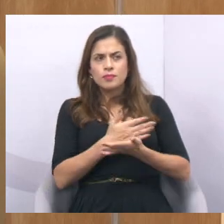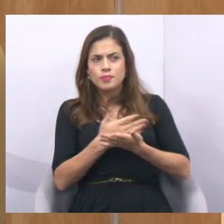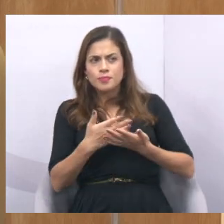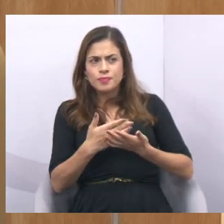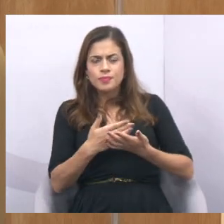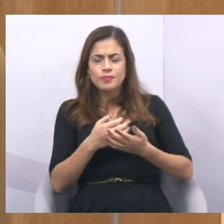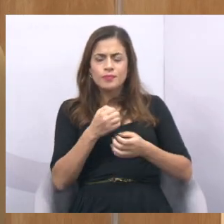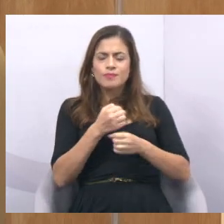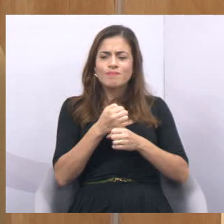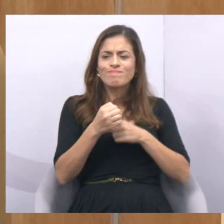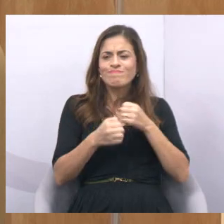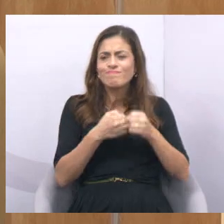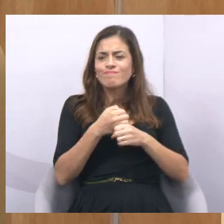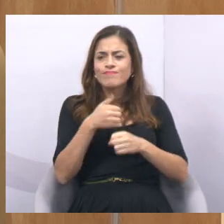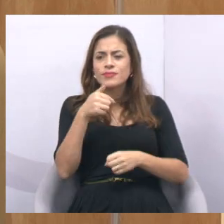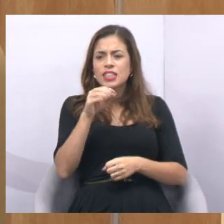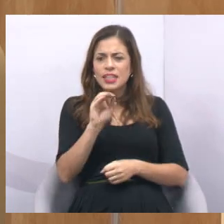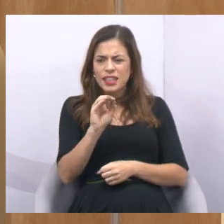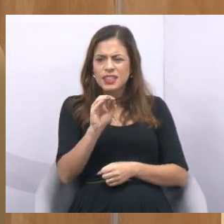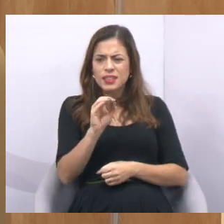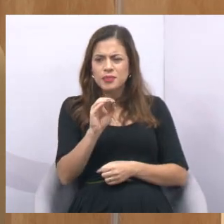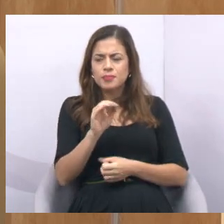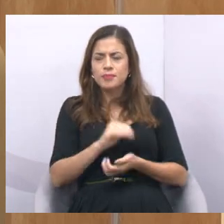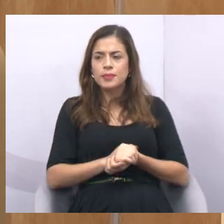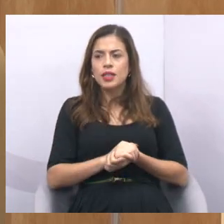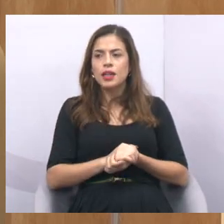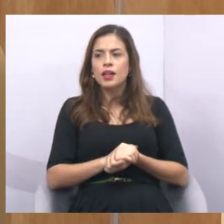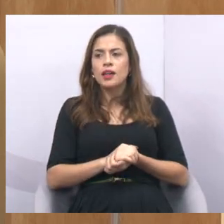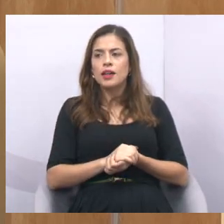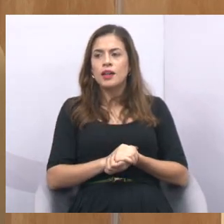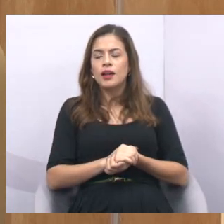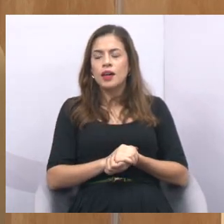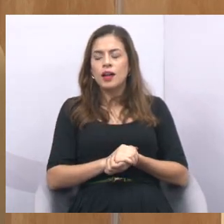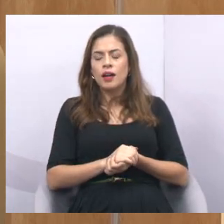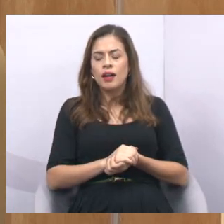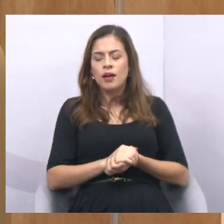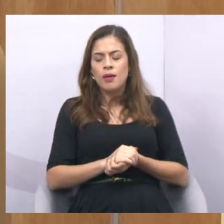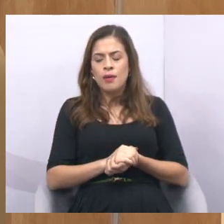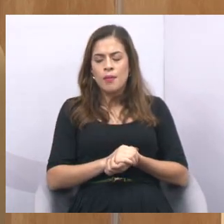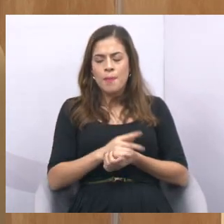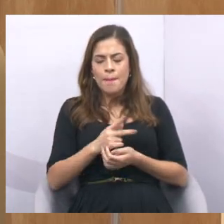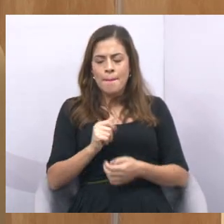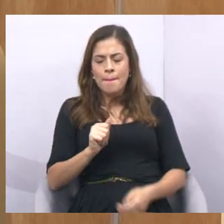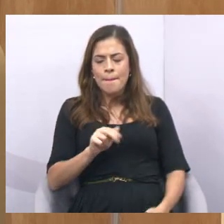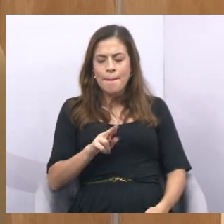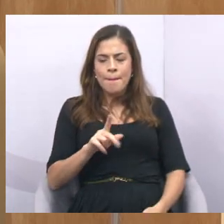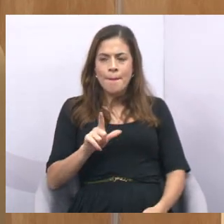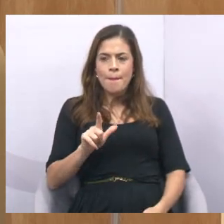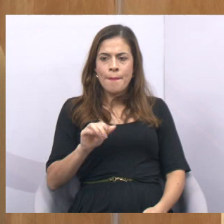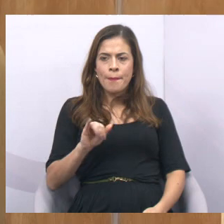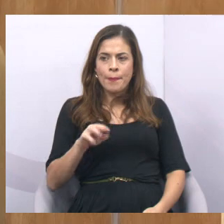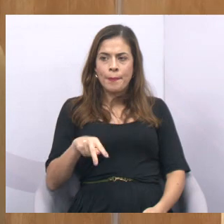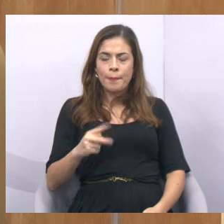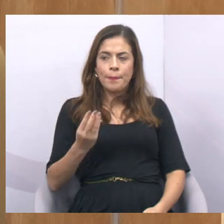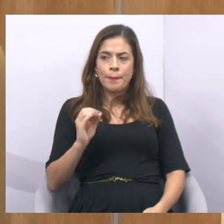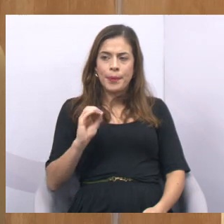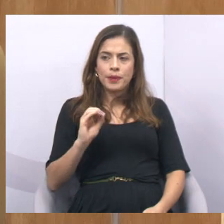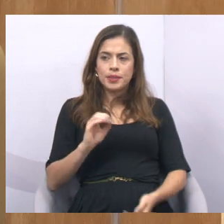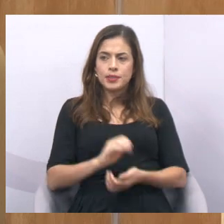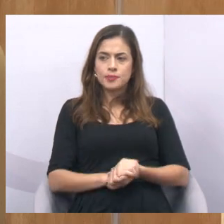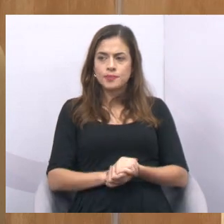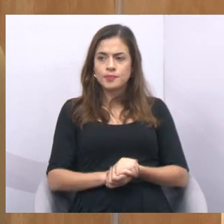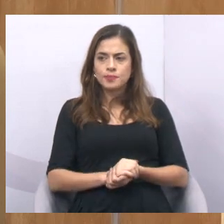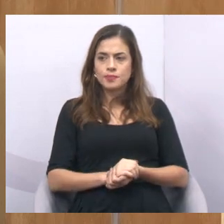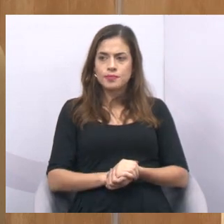70, Paulinho de Tarso, Dr. Paulo de Tarso, eu chamo Paulinho